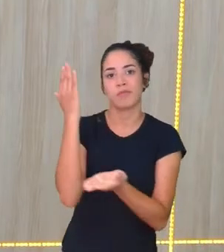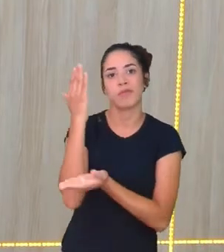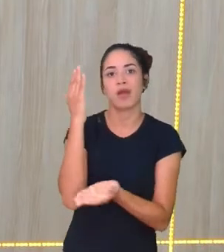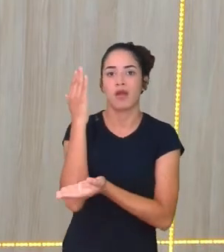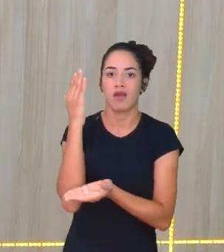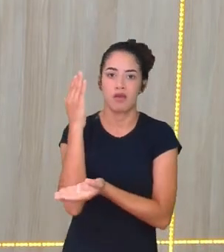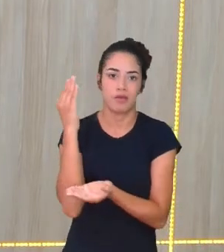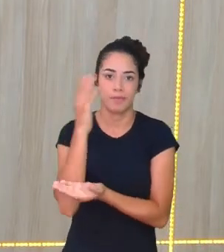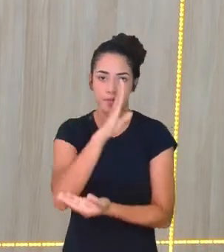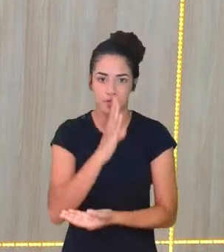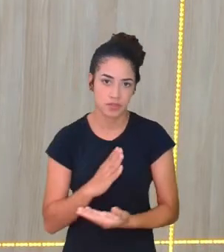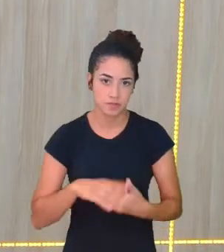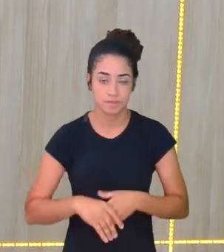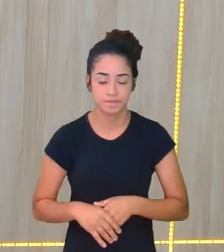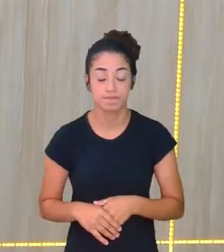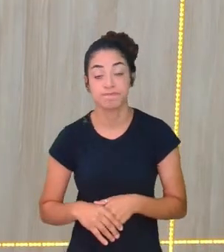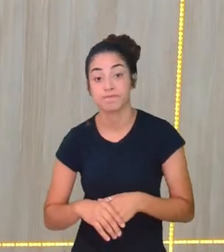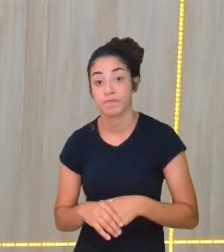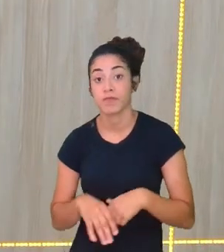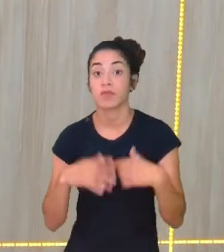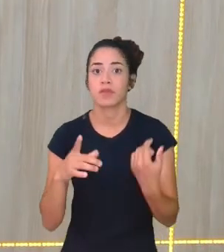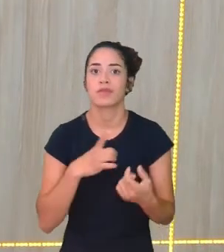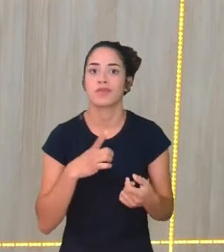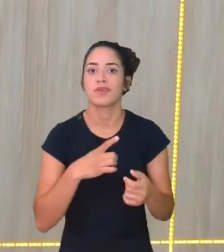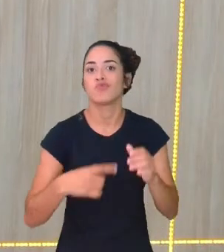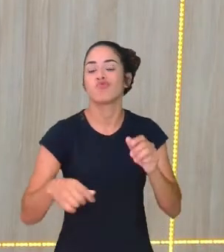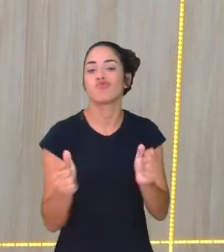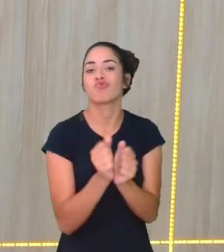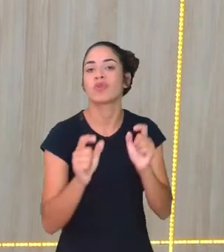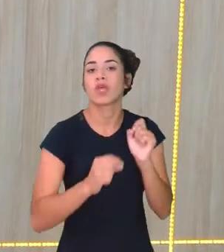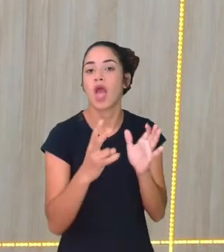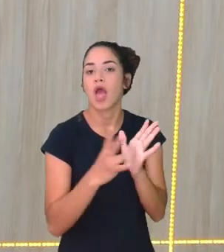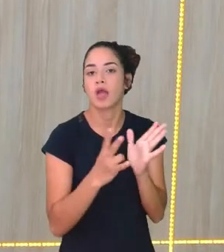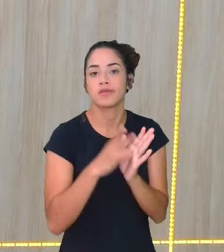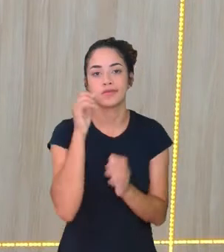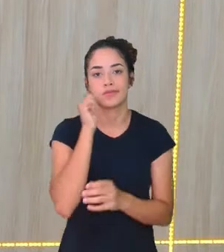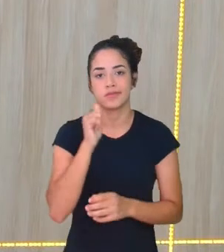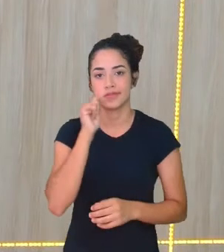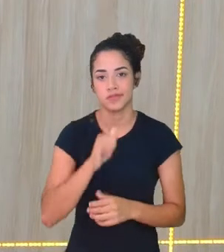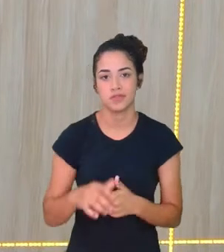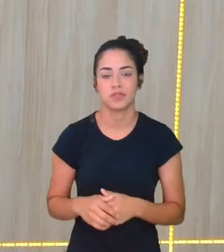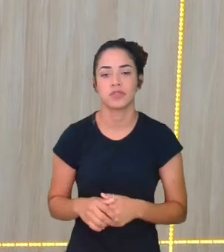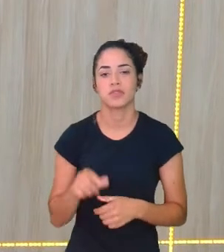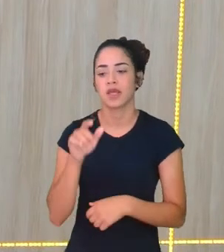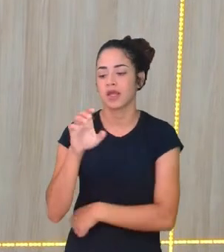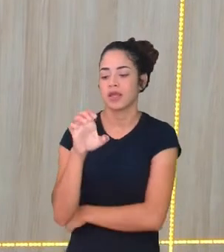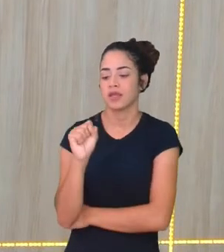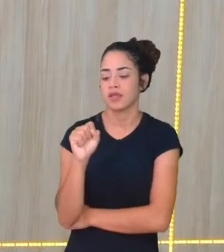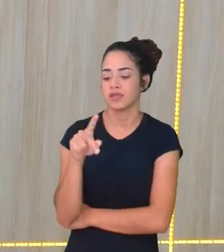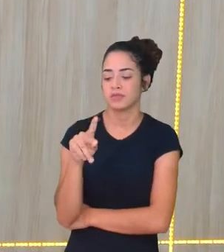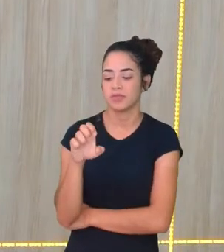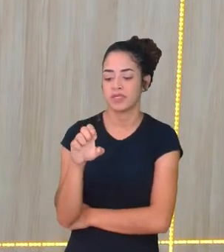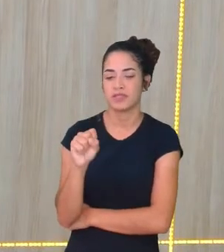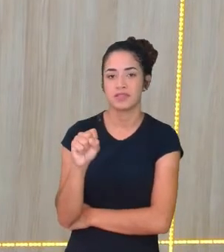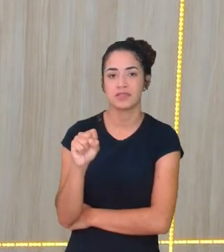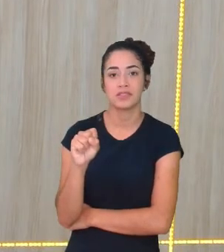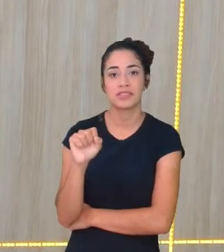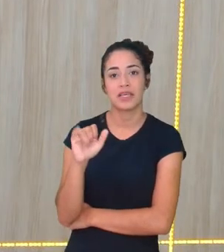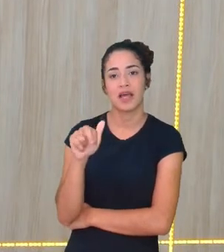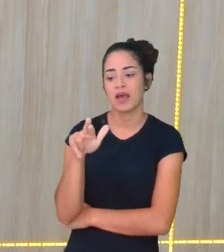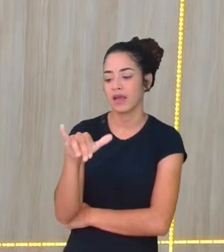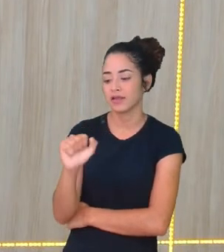as índias então a especiarias em outras palavras é o que a gente conhece hoje muito como alguns temperos né